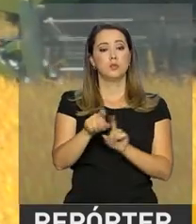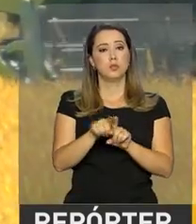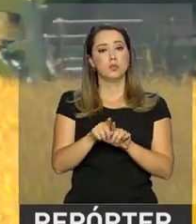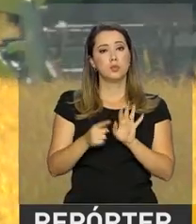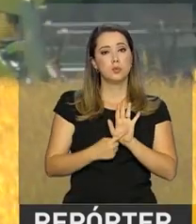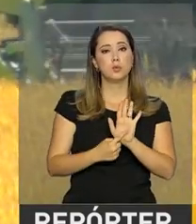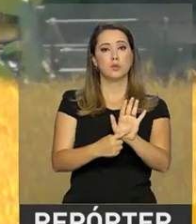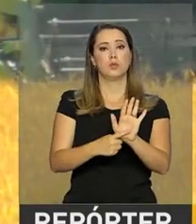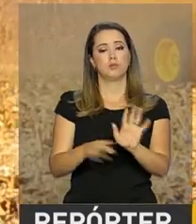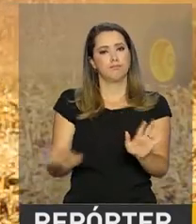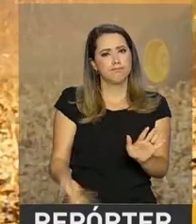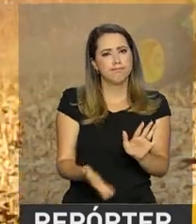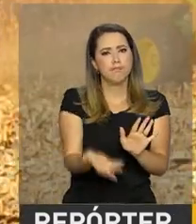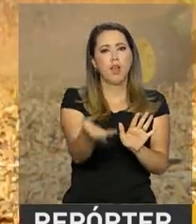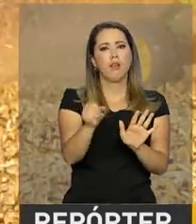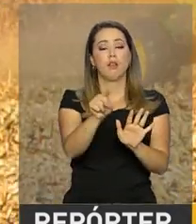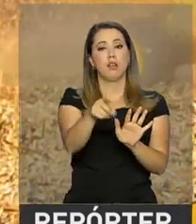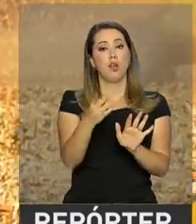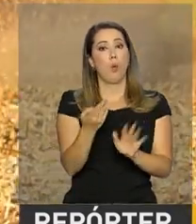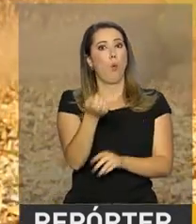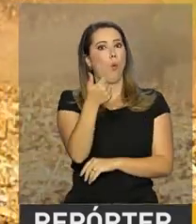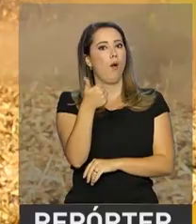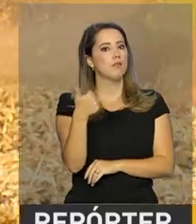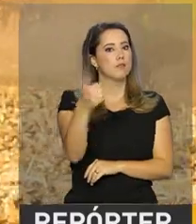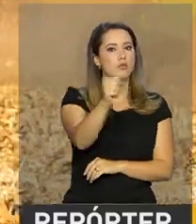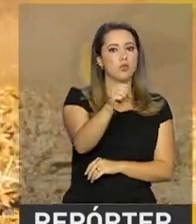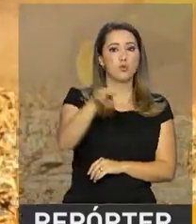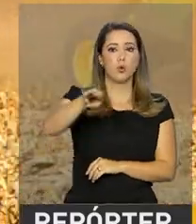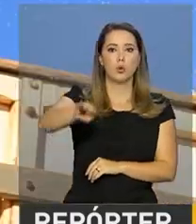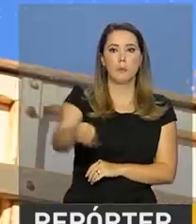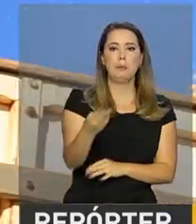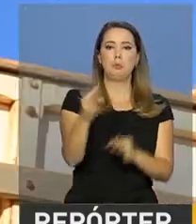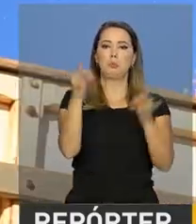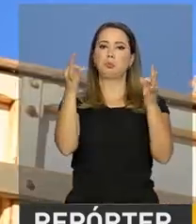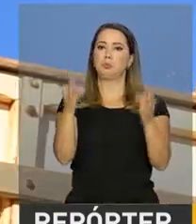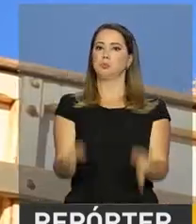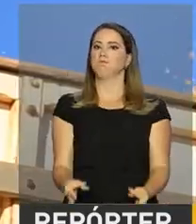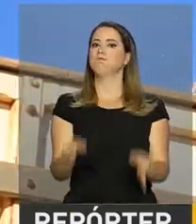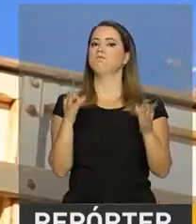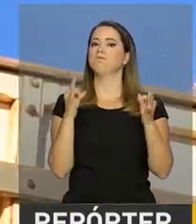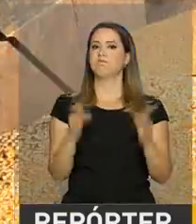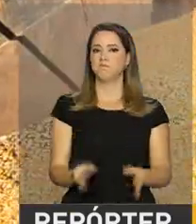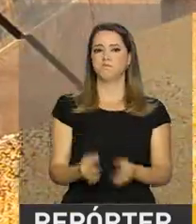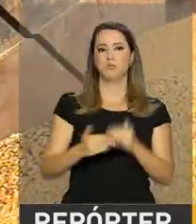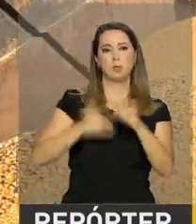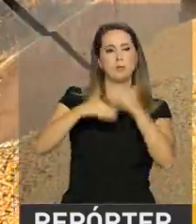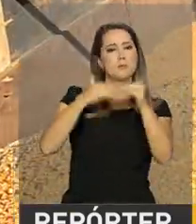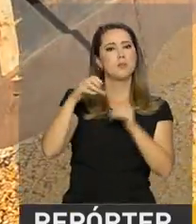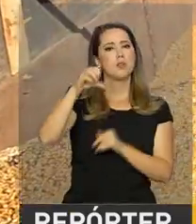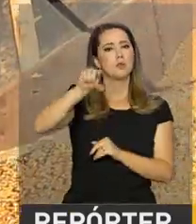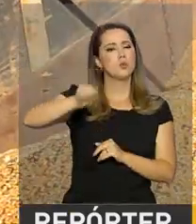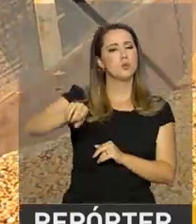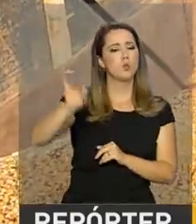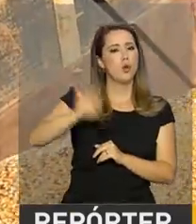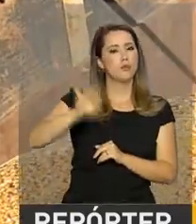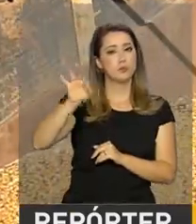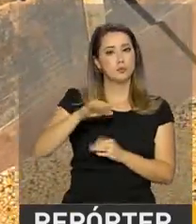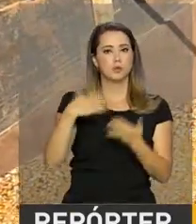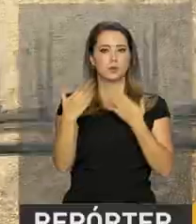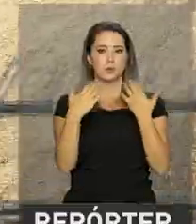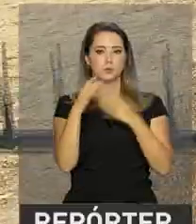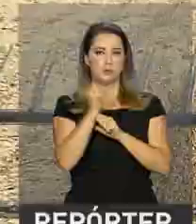agrícola estimada para a região será de quase 18 milhões de toneladas crescimento de 9% em relação ao ano passado